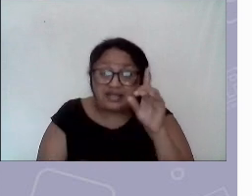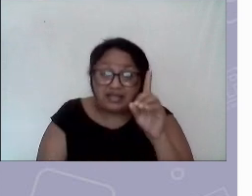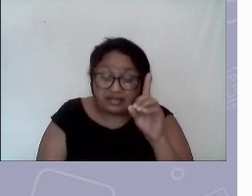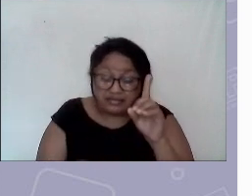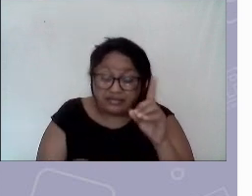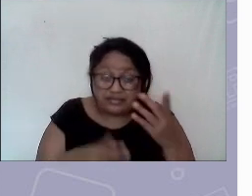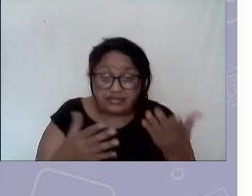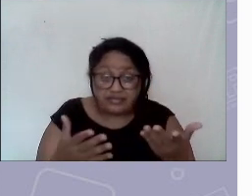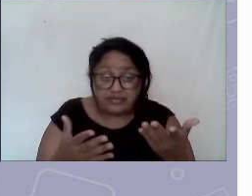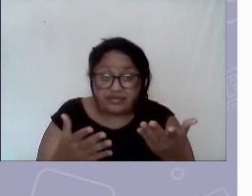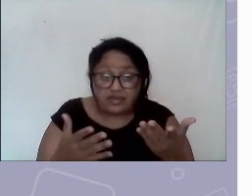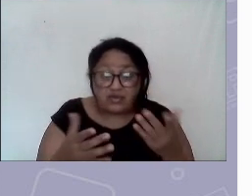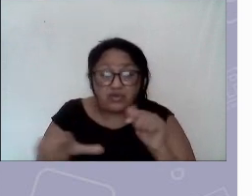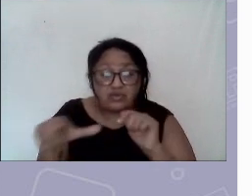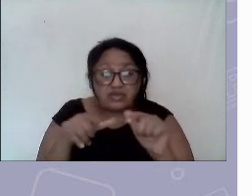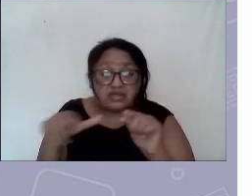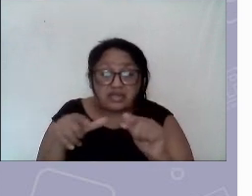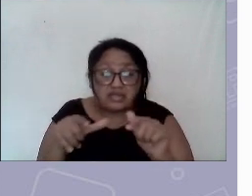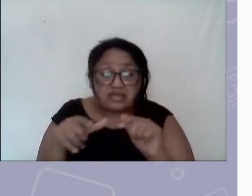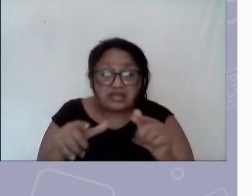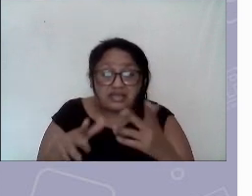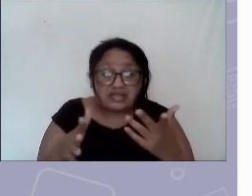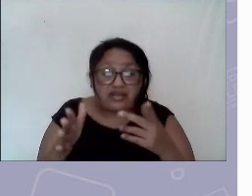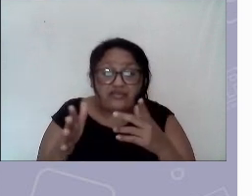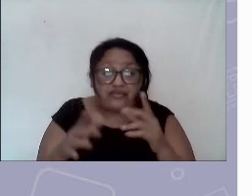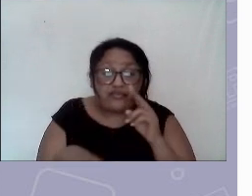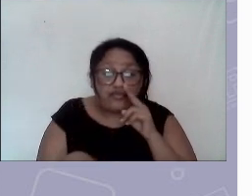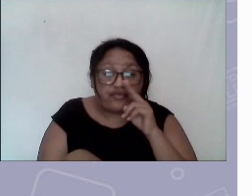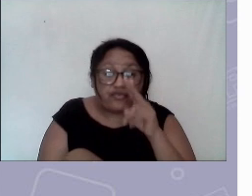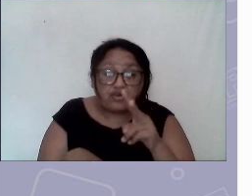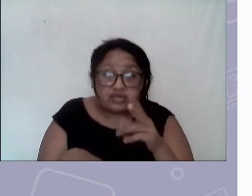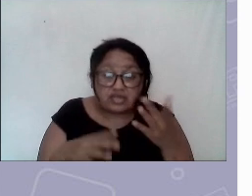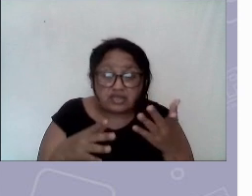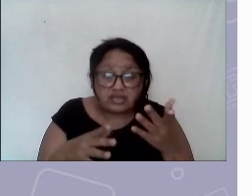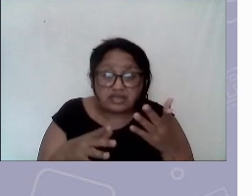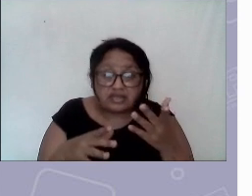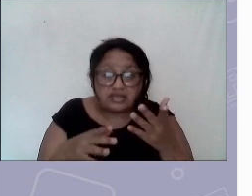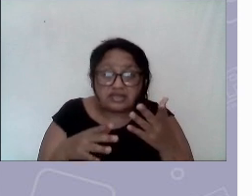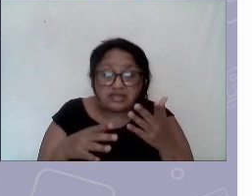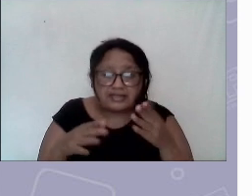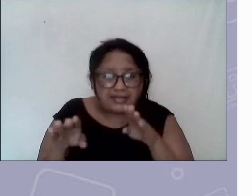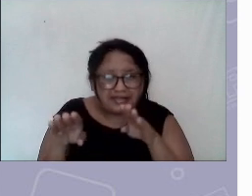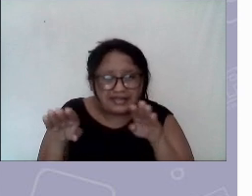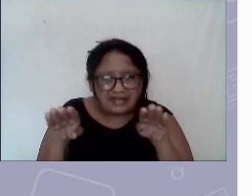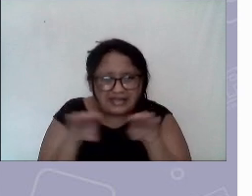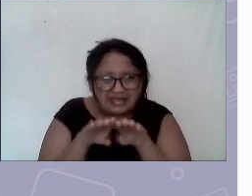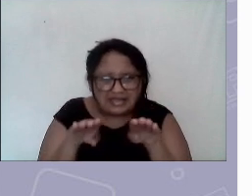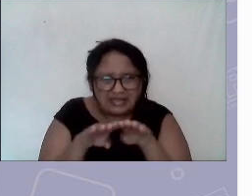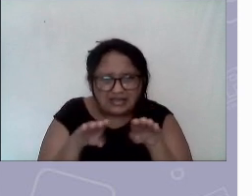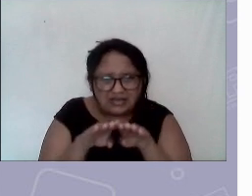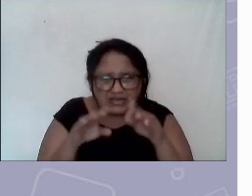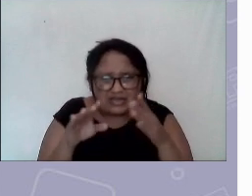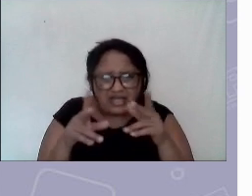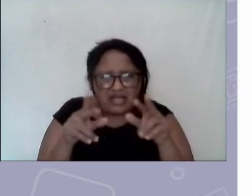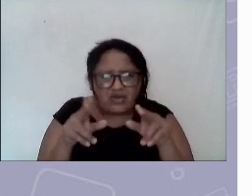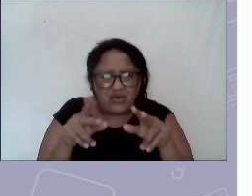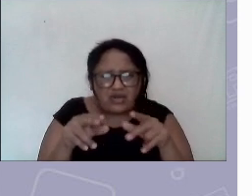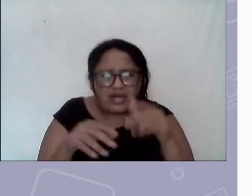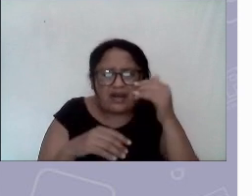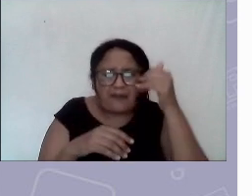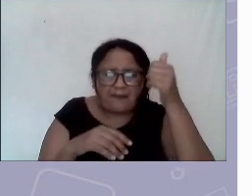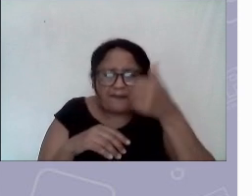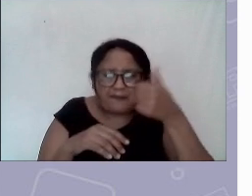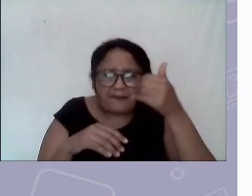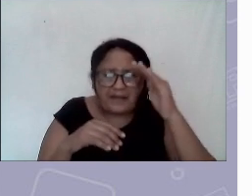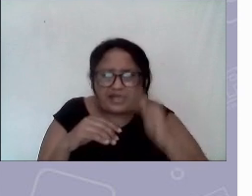o trabalho da força de atrito é igual a menos 432